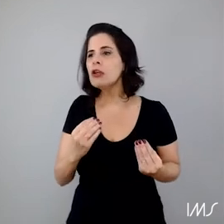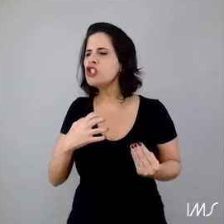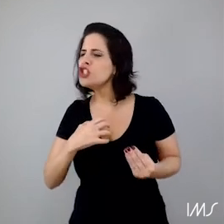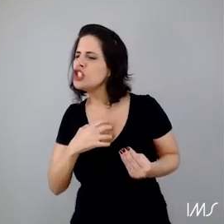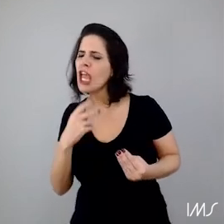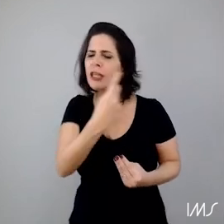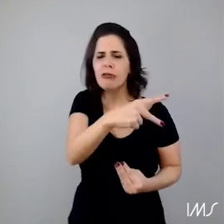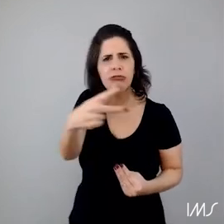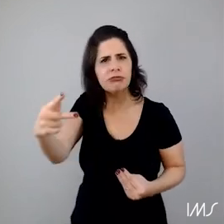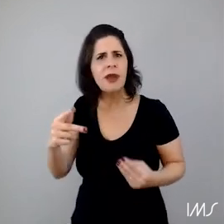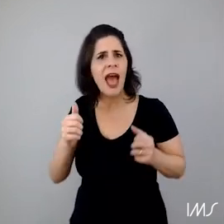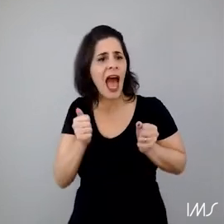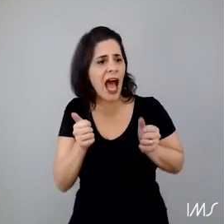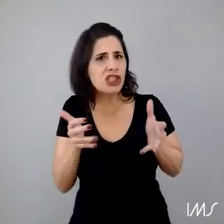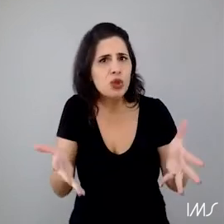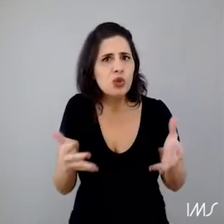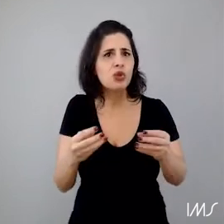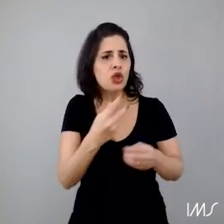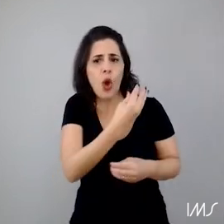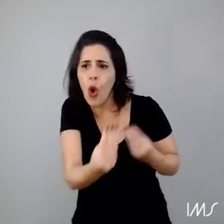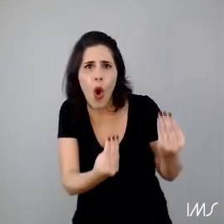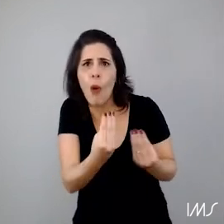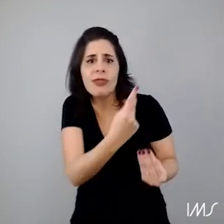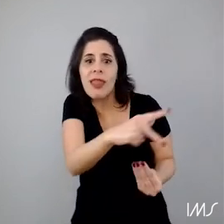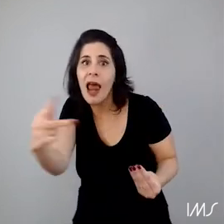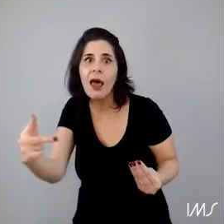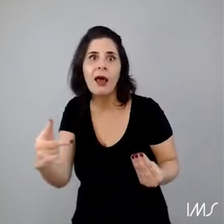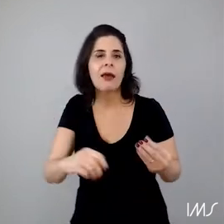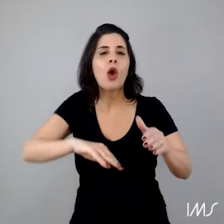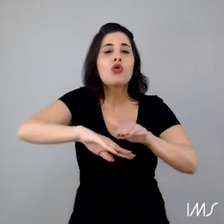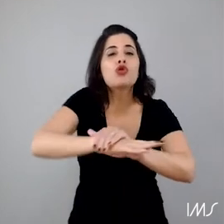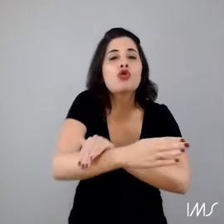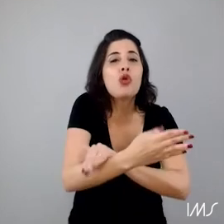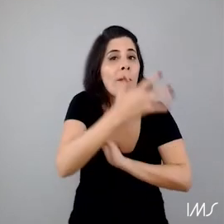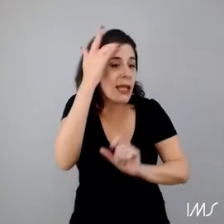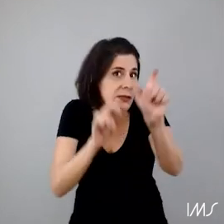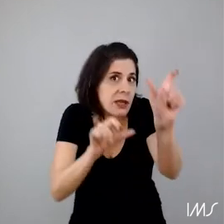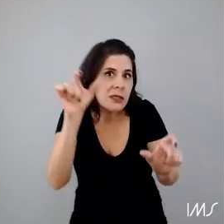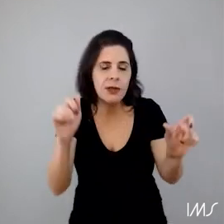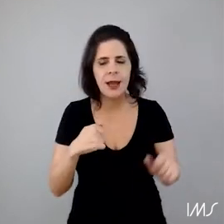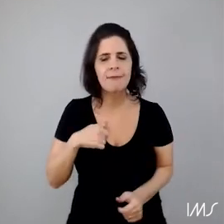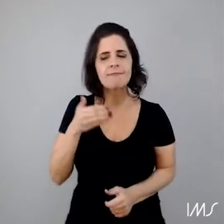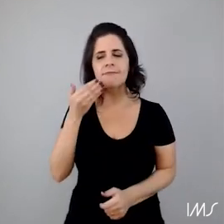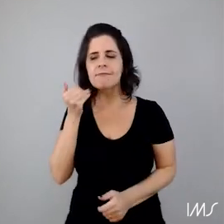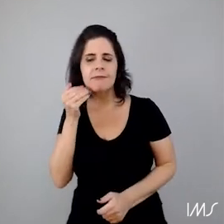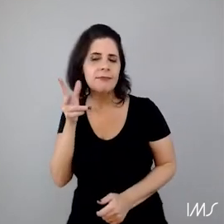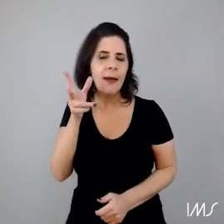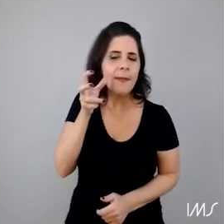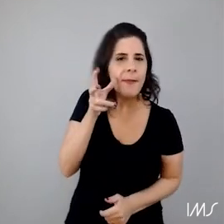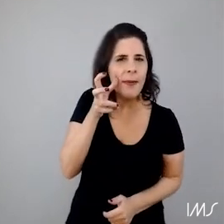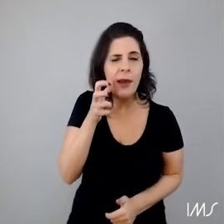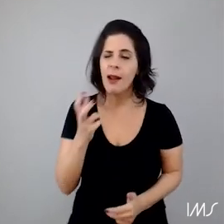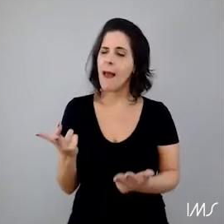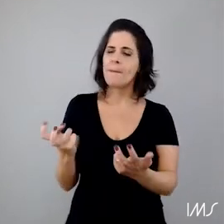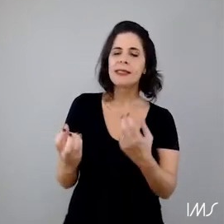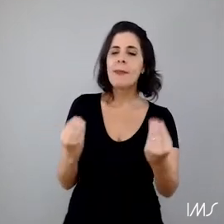e costumes no Brasil. Nesse movimento todo, ela observa os